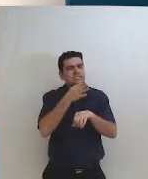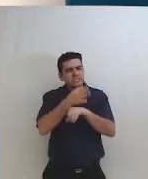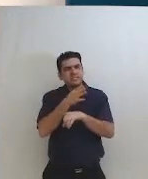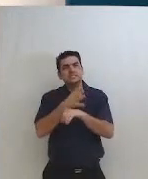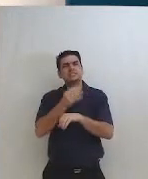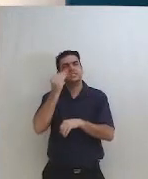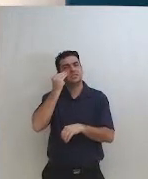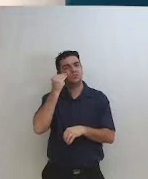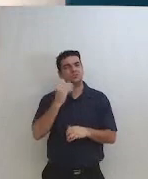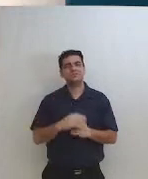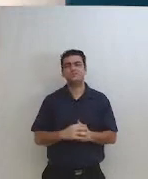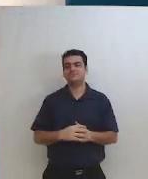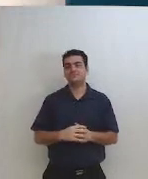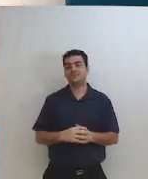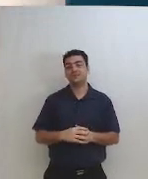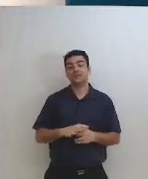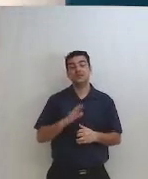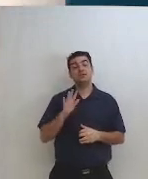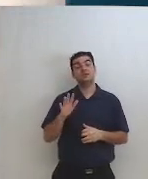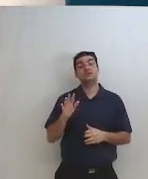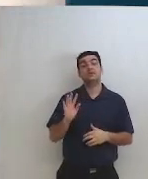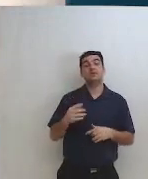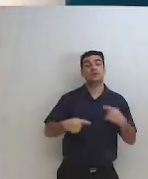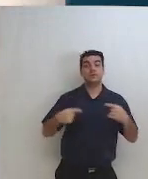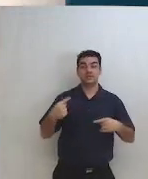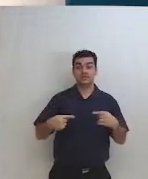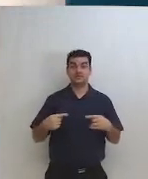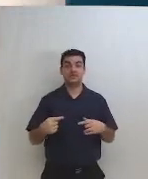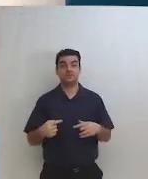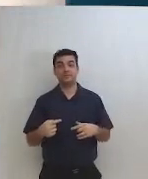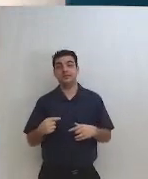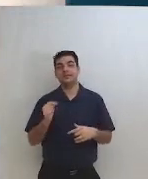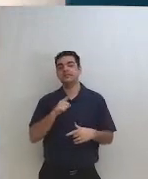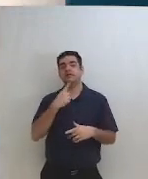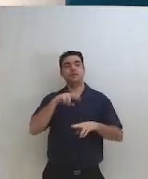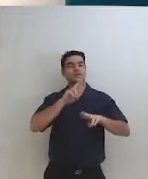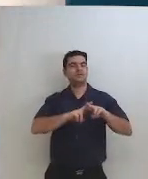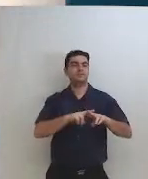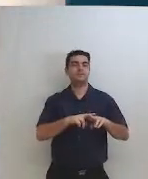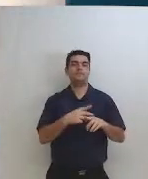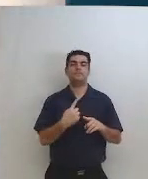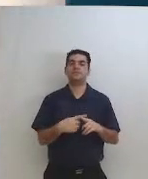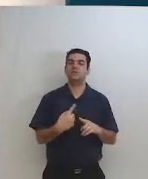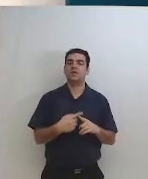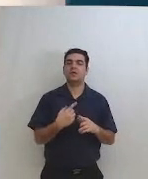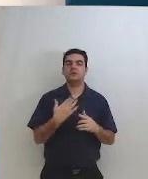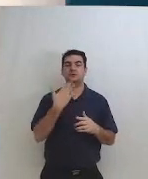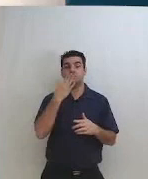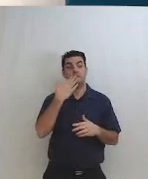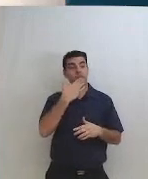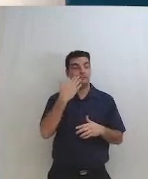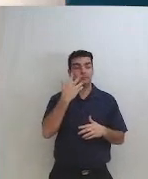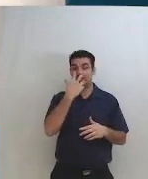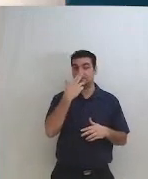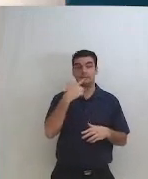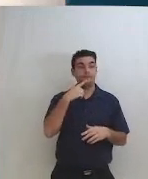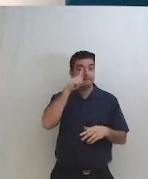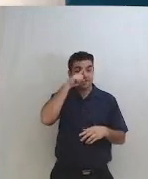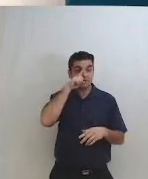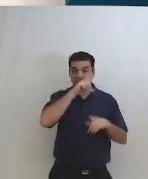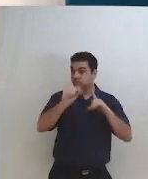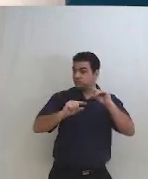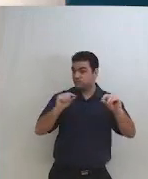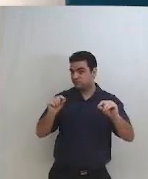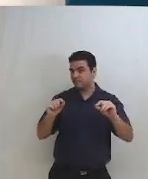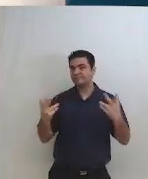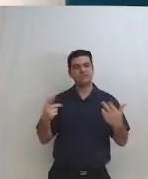Penal, pois é admitido o contraditório deferido nos casos de prisão em razão da urgência ou do perigo de ineficácia da medida. Regimental improvido, senhor